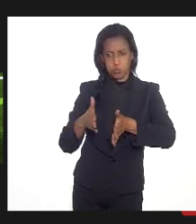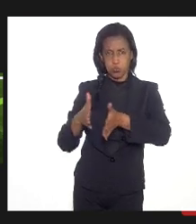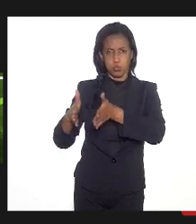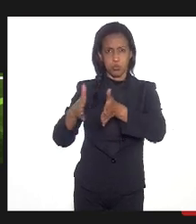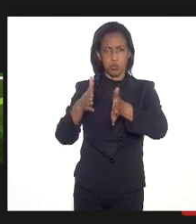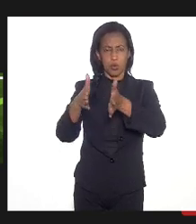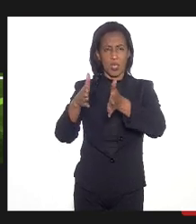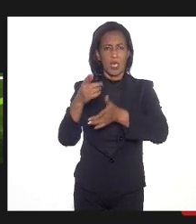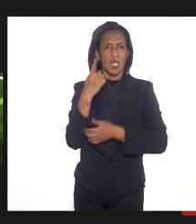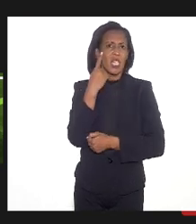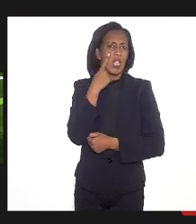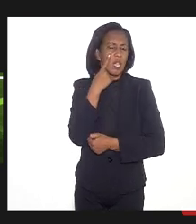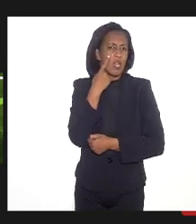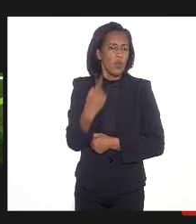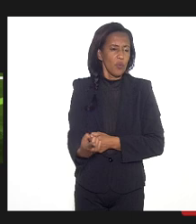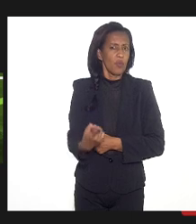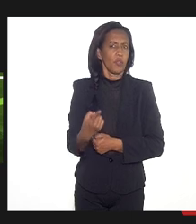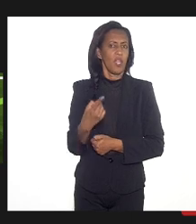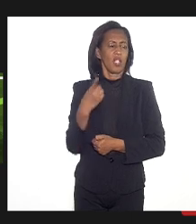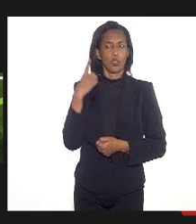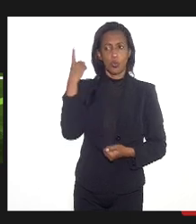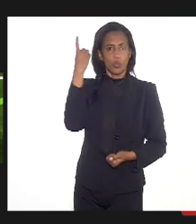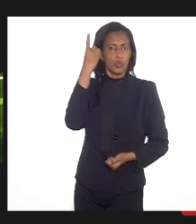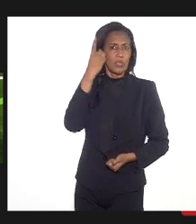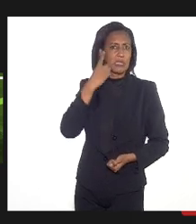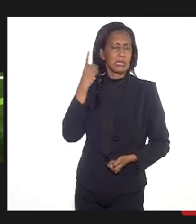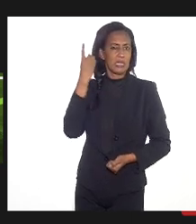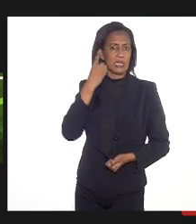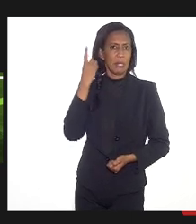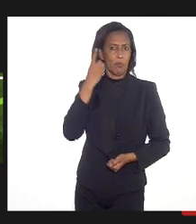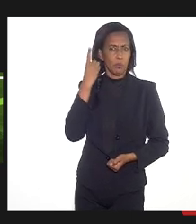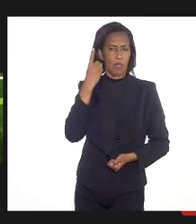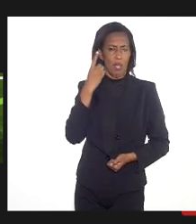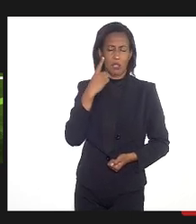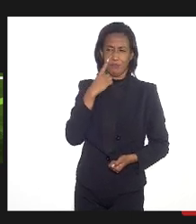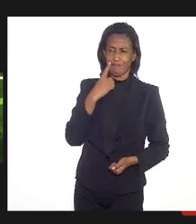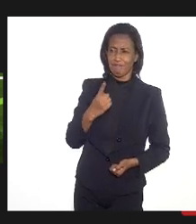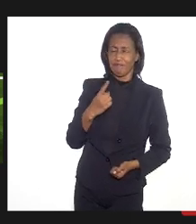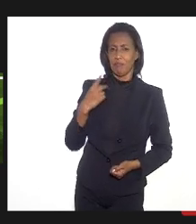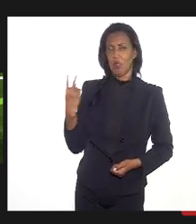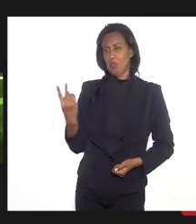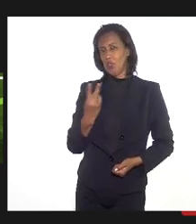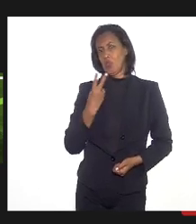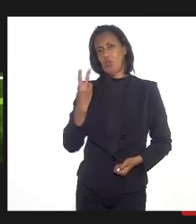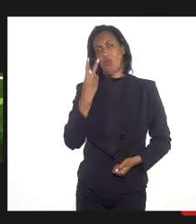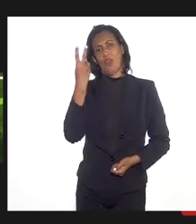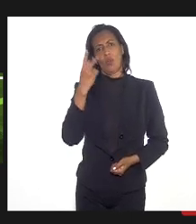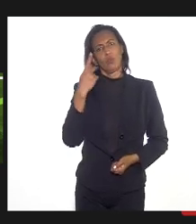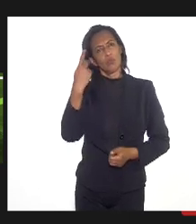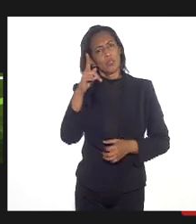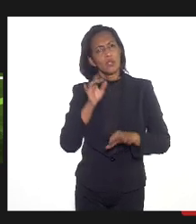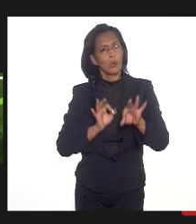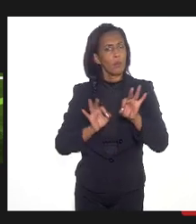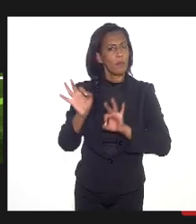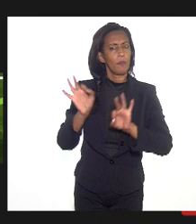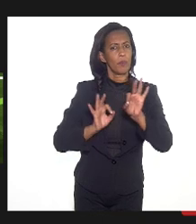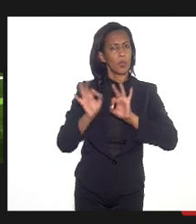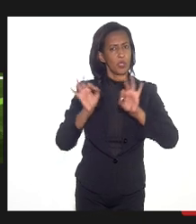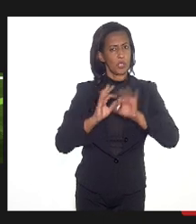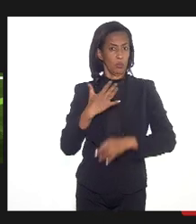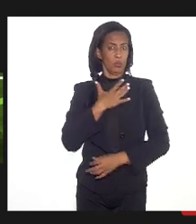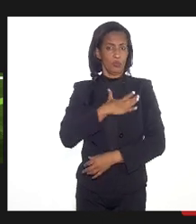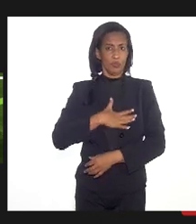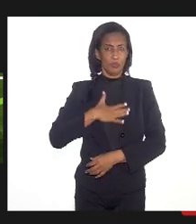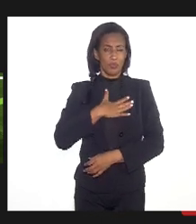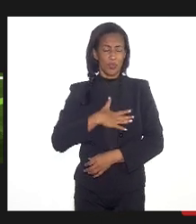eu vejo, deputada, o valor desse projeto e eu gostaria